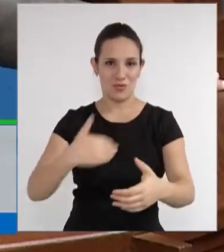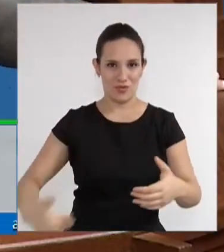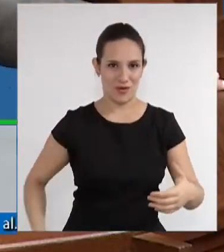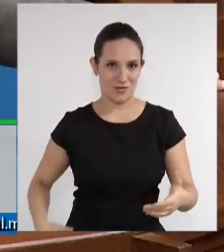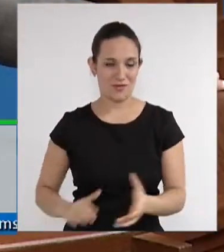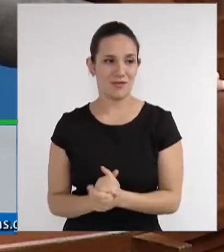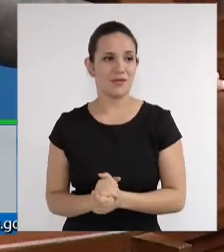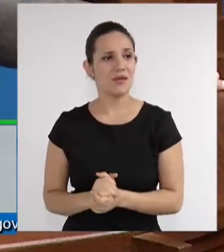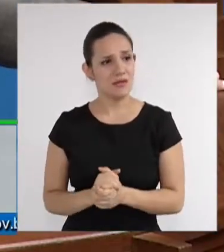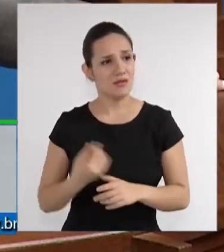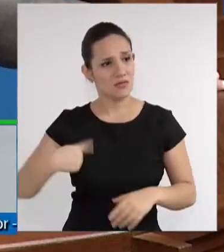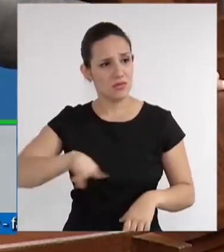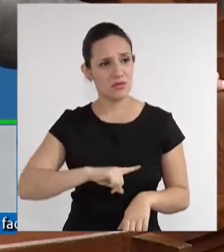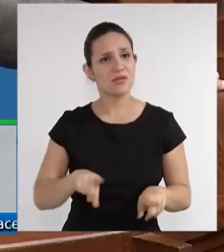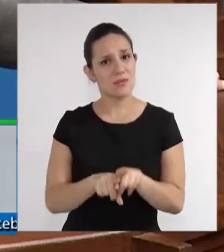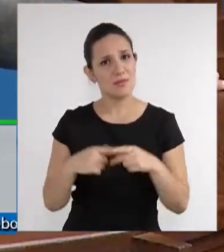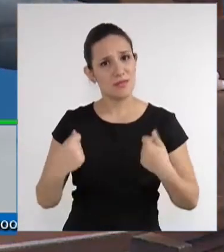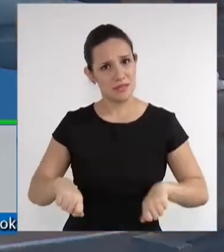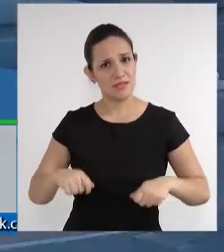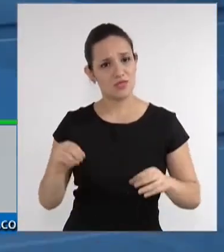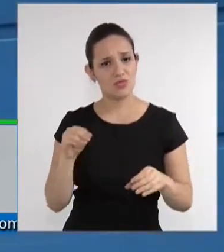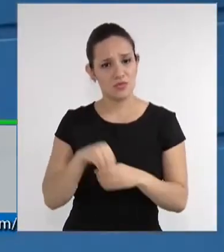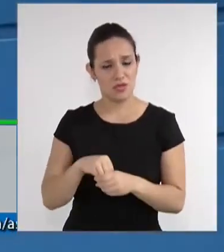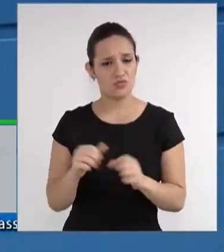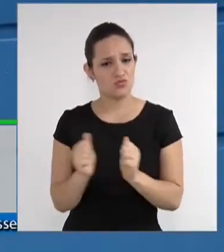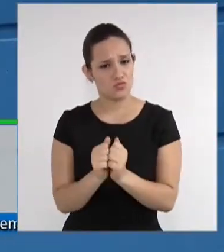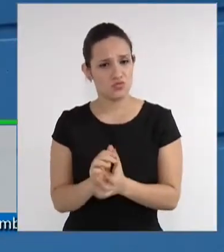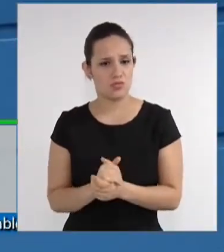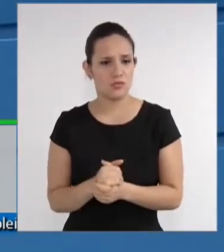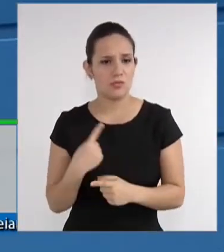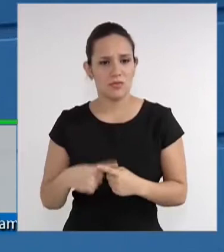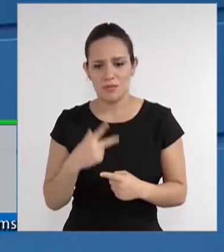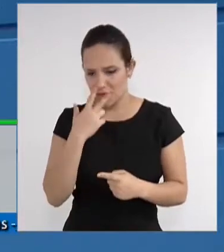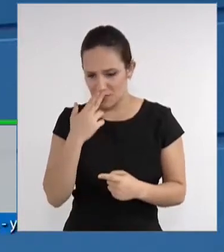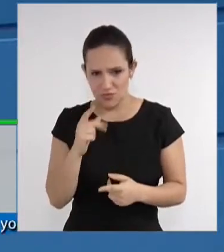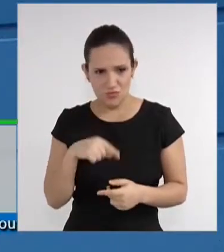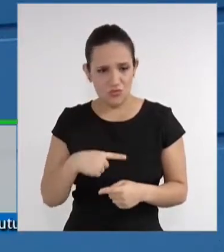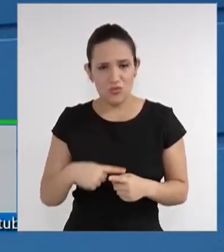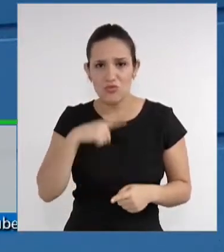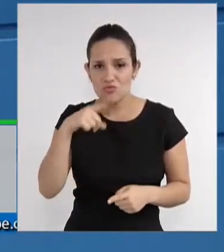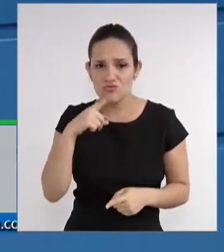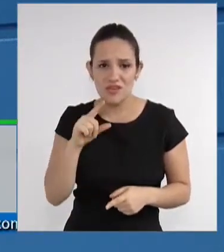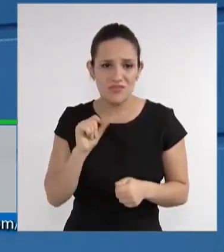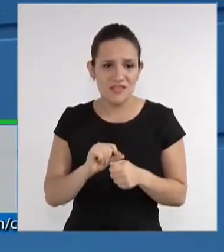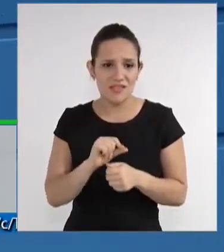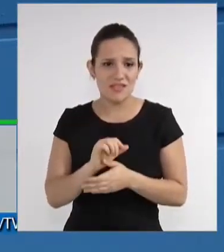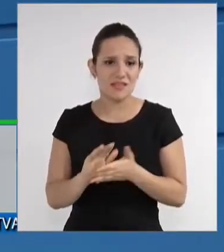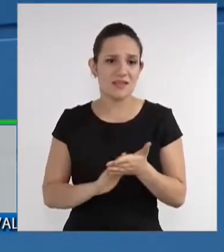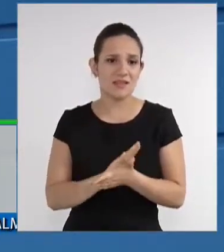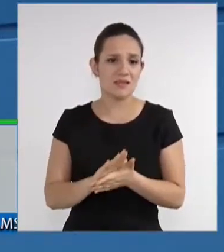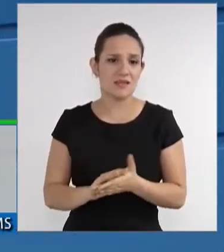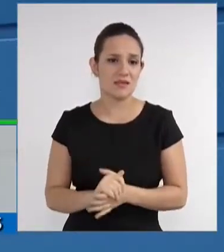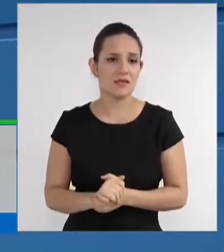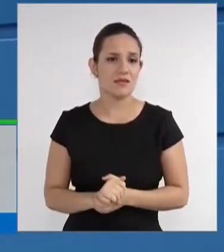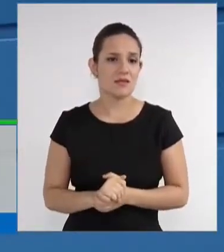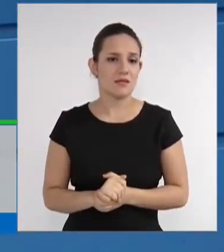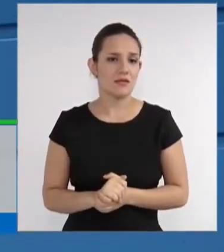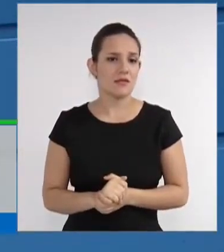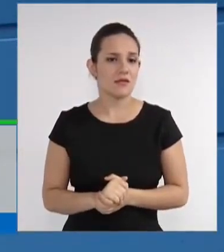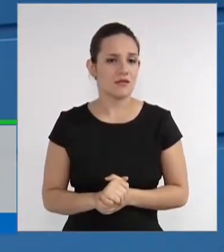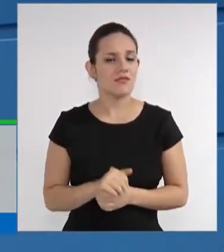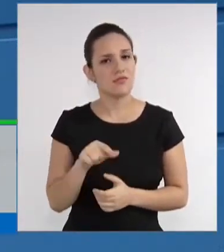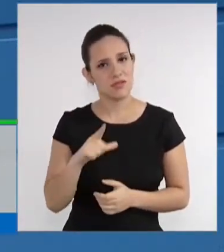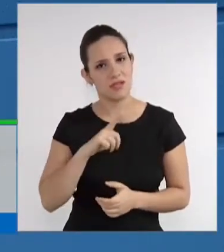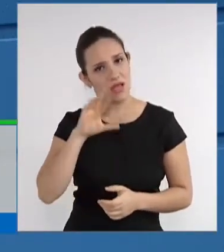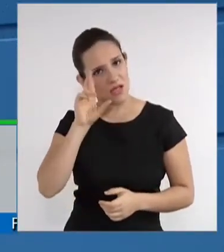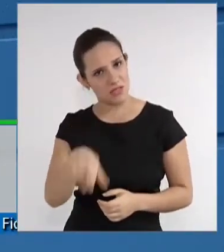ser incluídos nisso, porque, do contrário, a gente fica amarrado. A gente não consegue um cartão de visita, a gente não consegue nada. Então, Vossa Excelência assiste